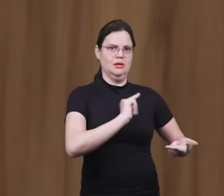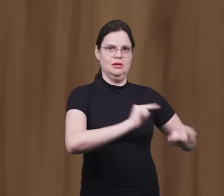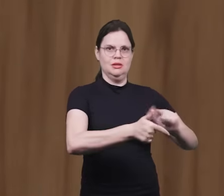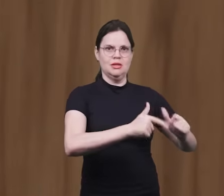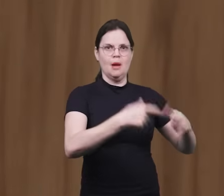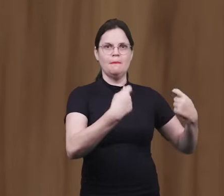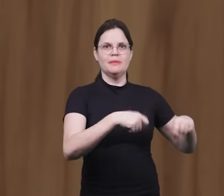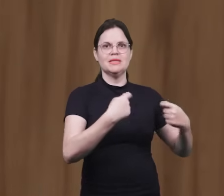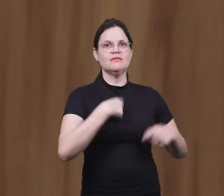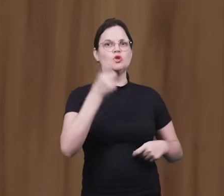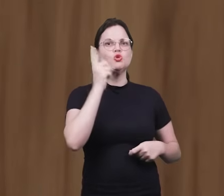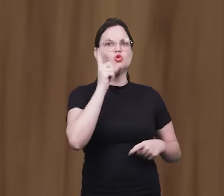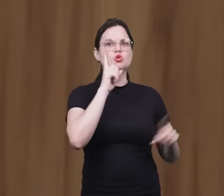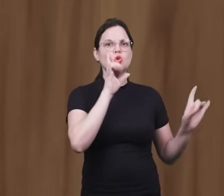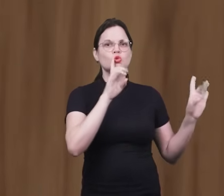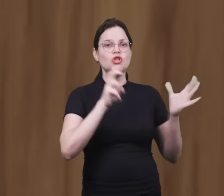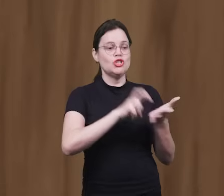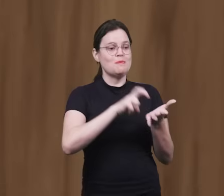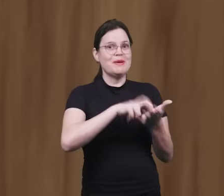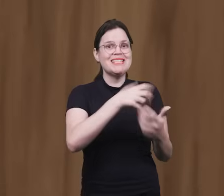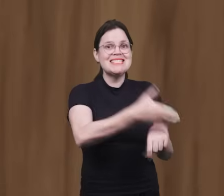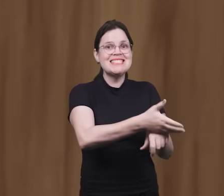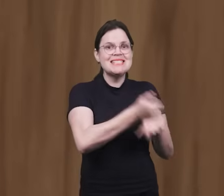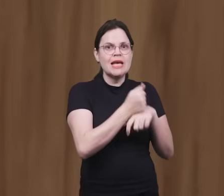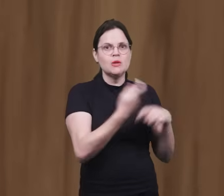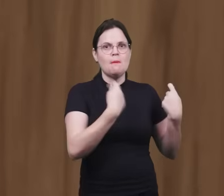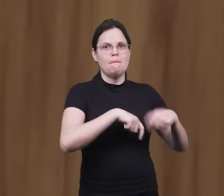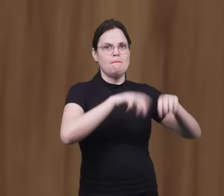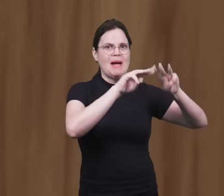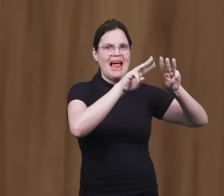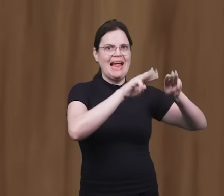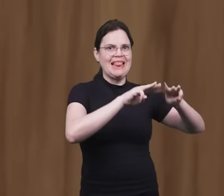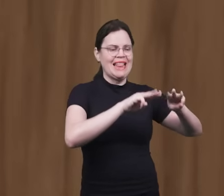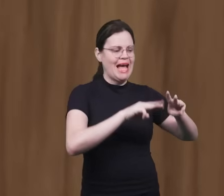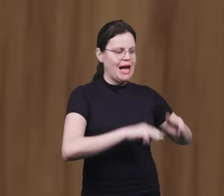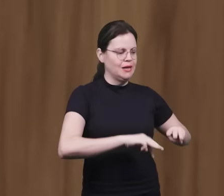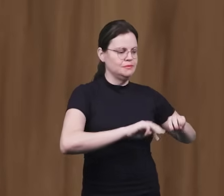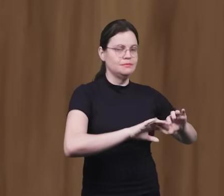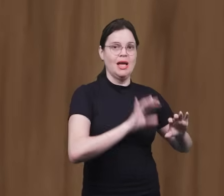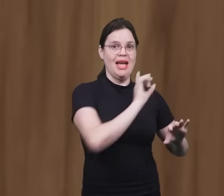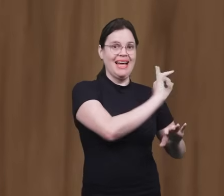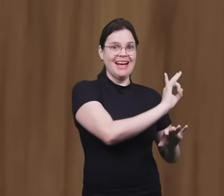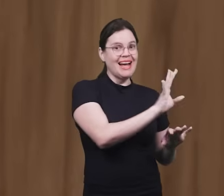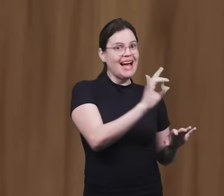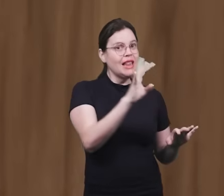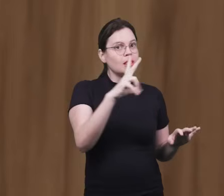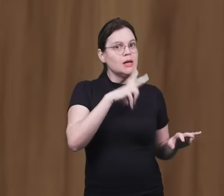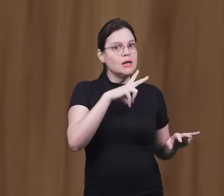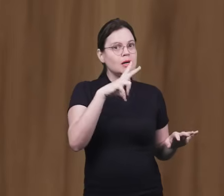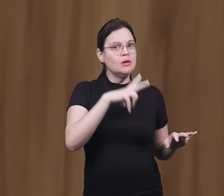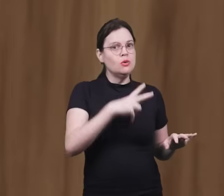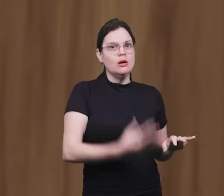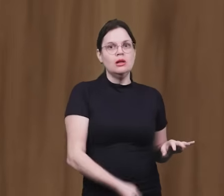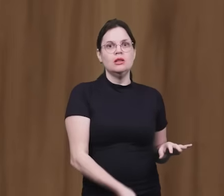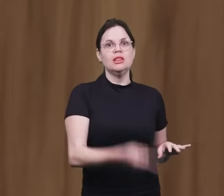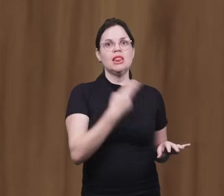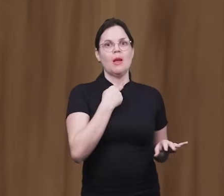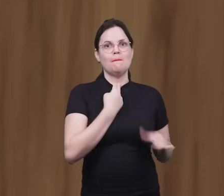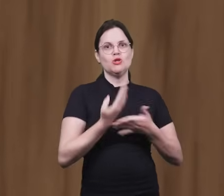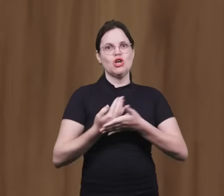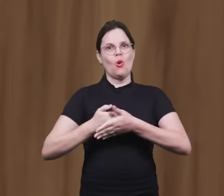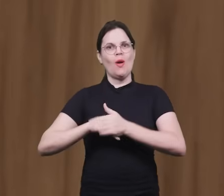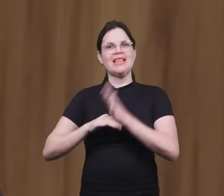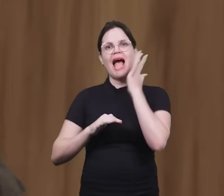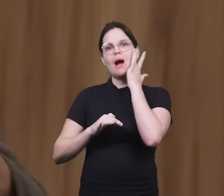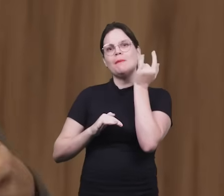maná tinha que ser colhido todo dia cedinho de manhã. Era uma porção individual, não se podia guardar para o